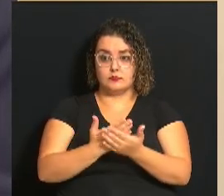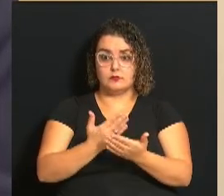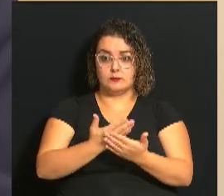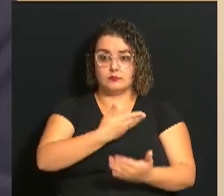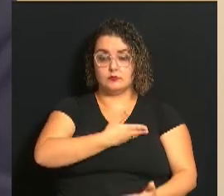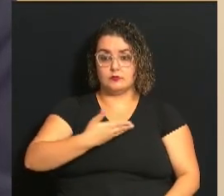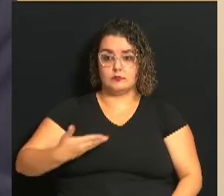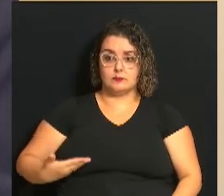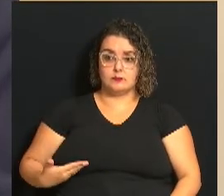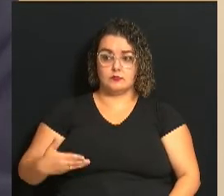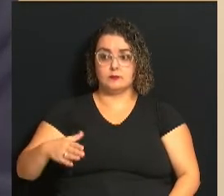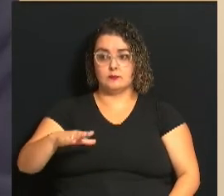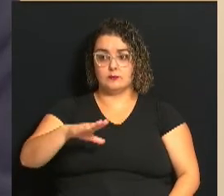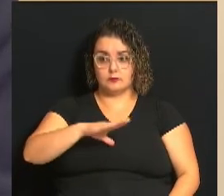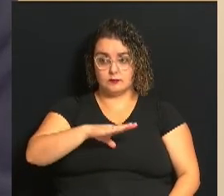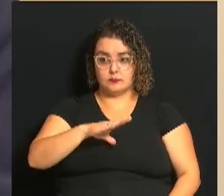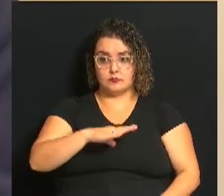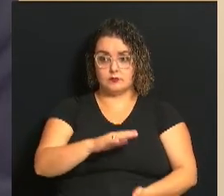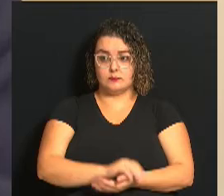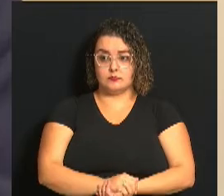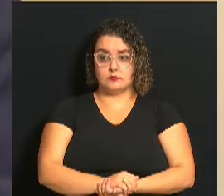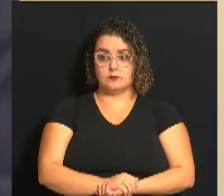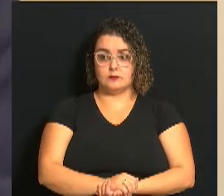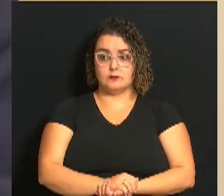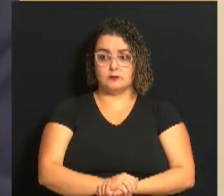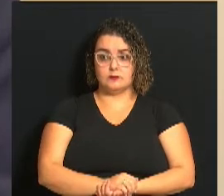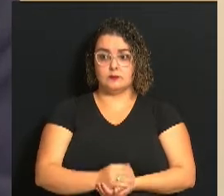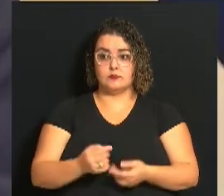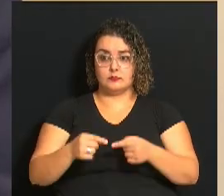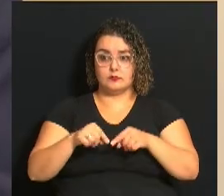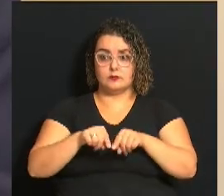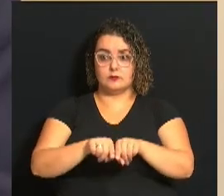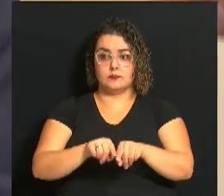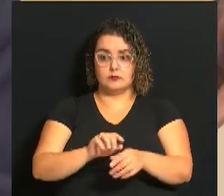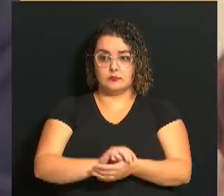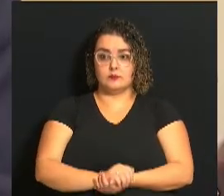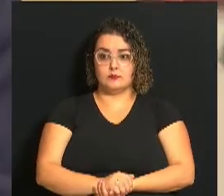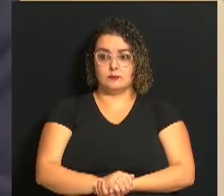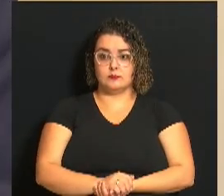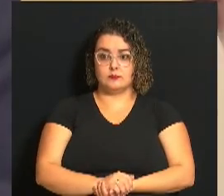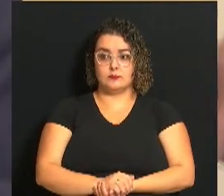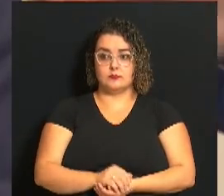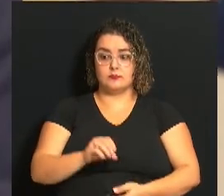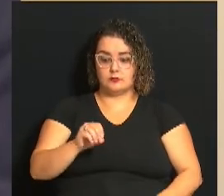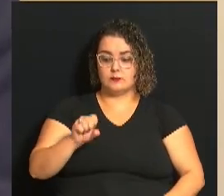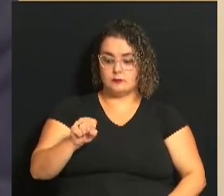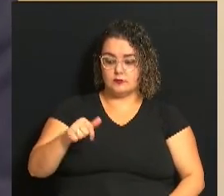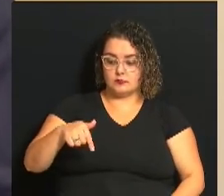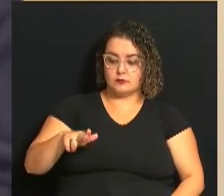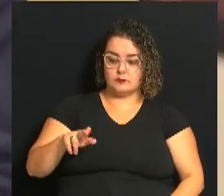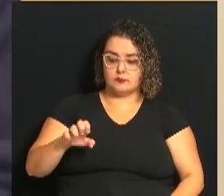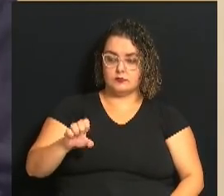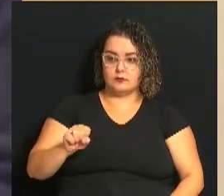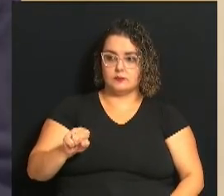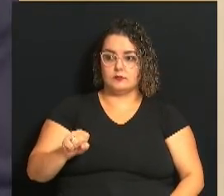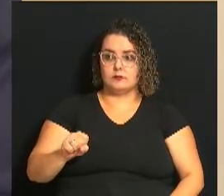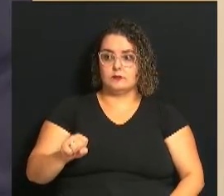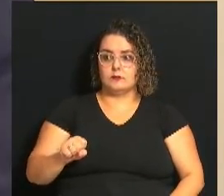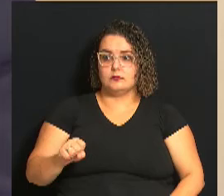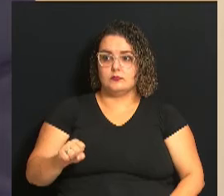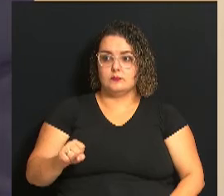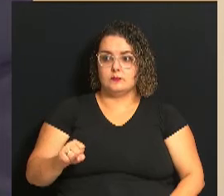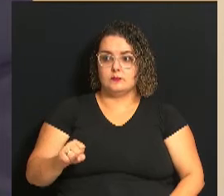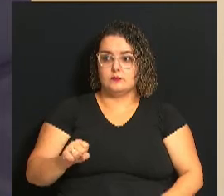que estava em parceria, a gente atendia em parceria com as OSCs, elas foram municipalizadas. Então, em